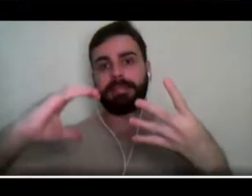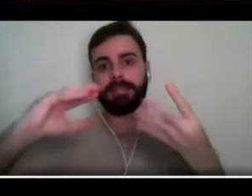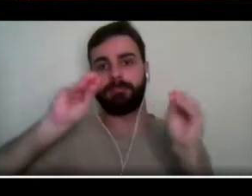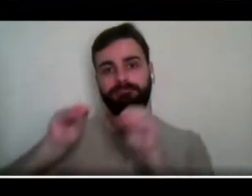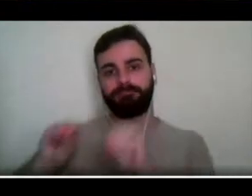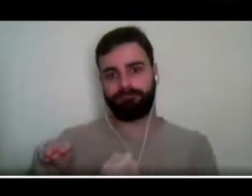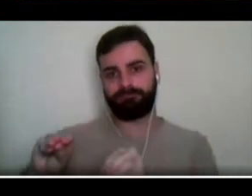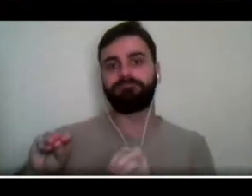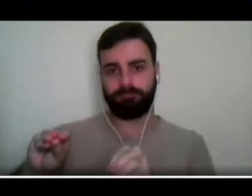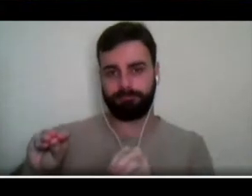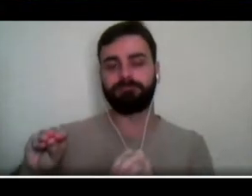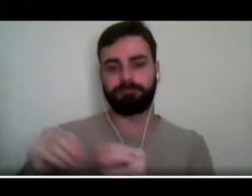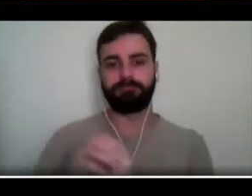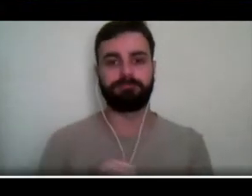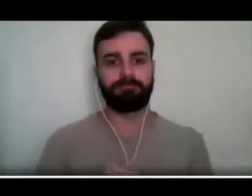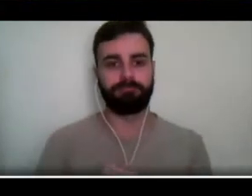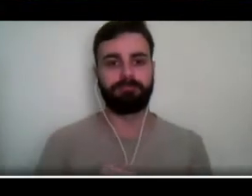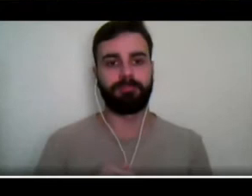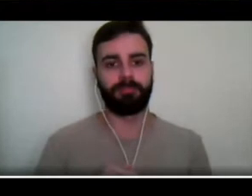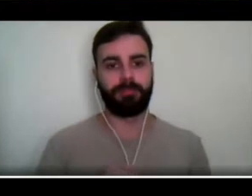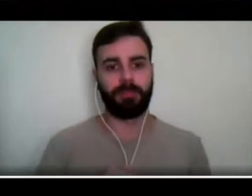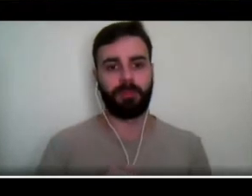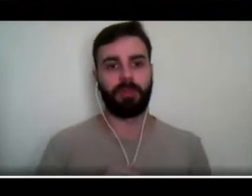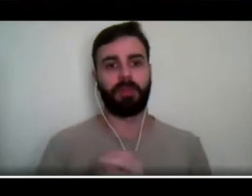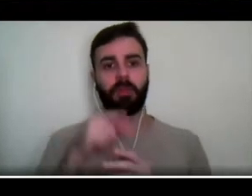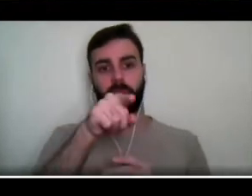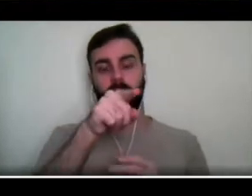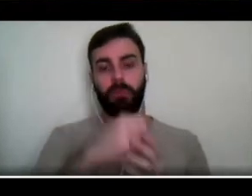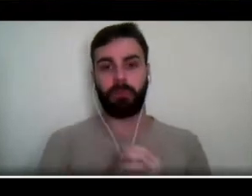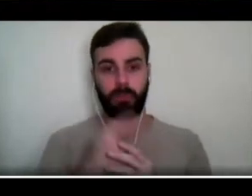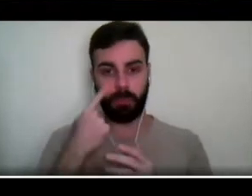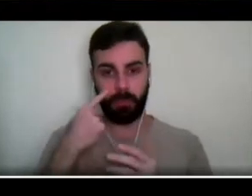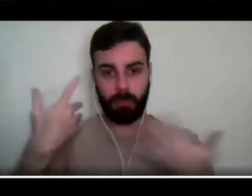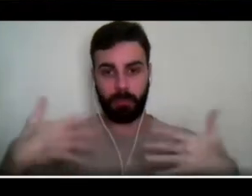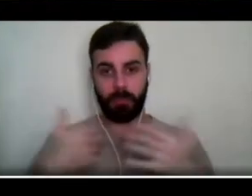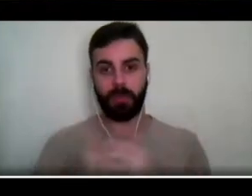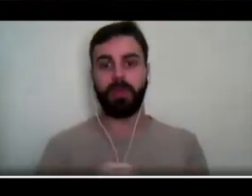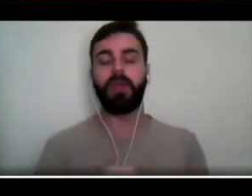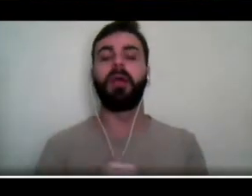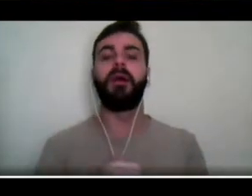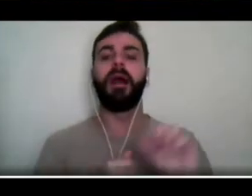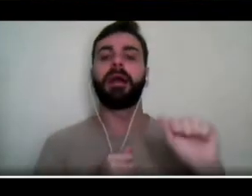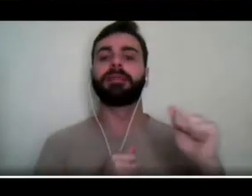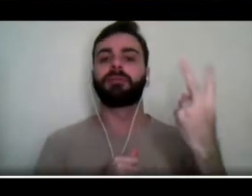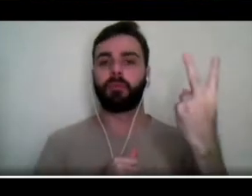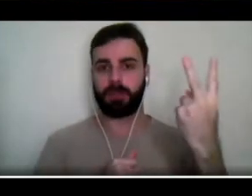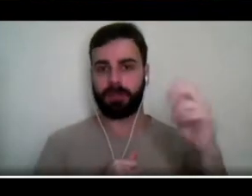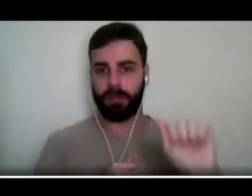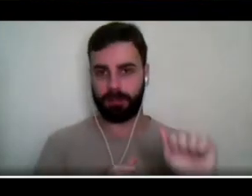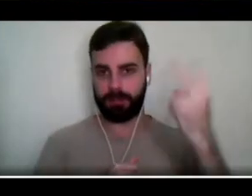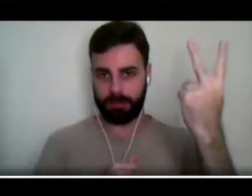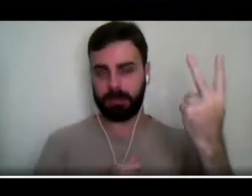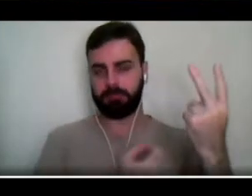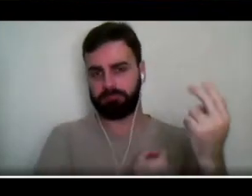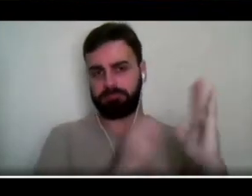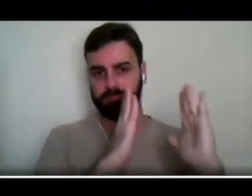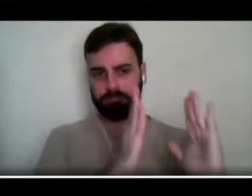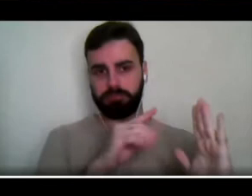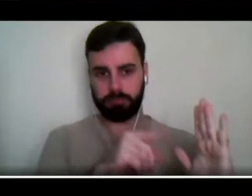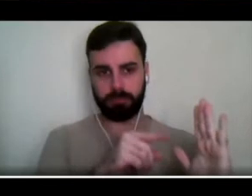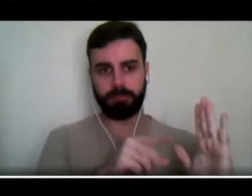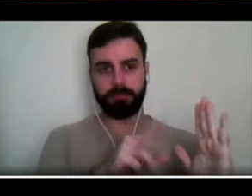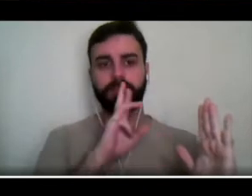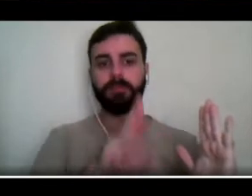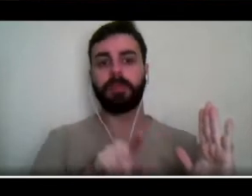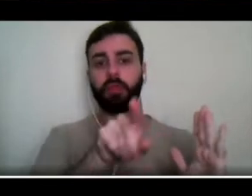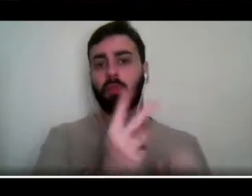né? Vai ser a aceleração, o módulo da aceleração ao quadrado, que é 2 metros por segundo